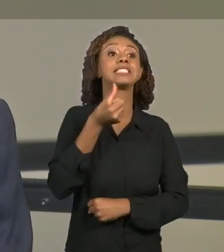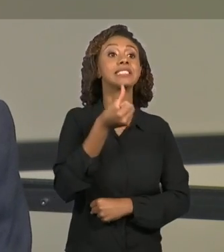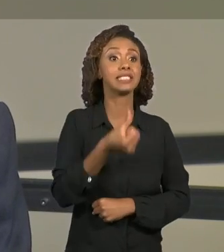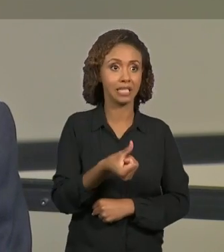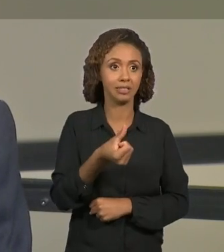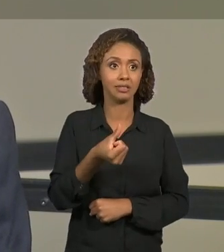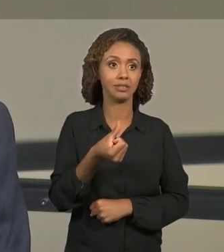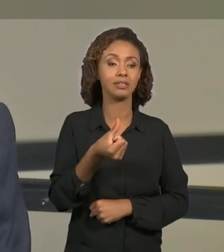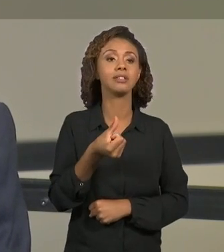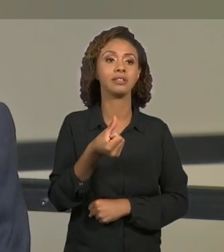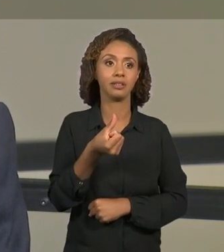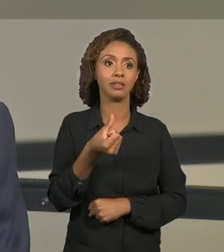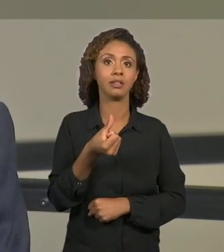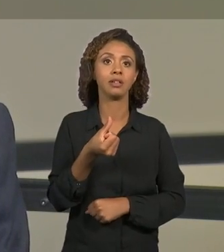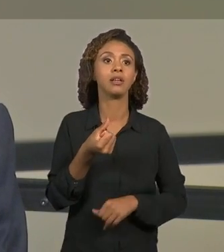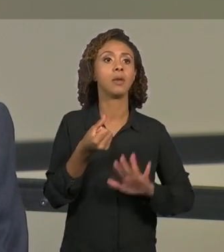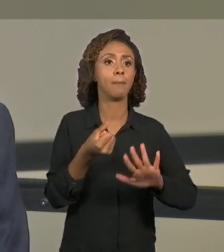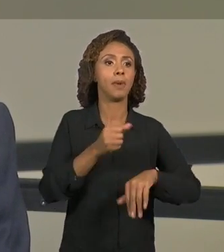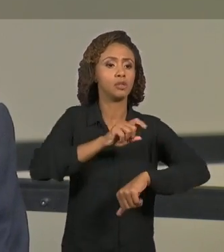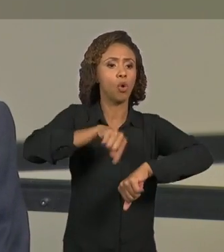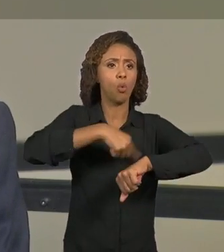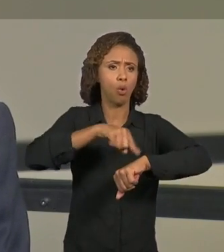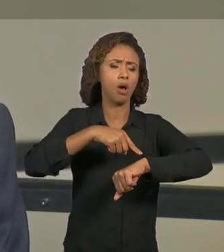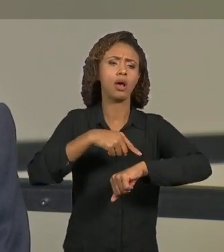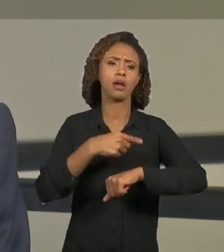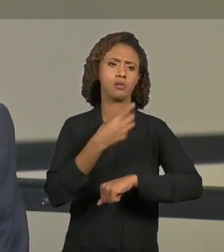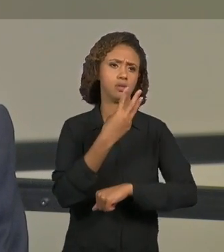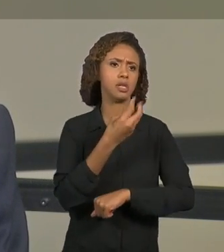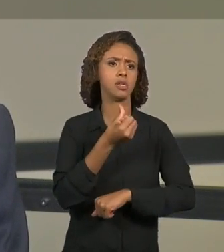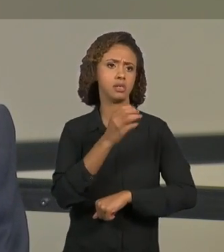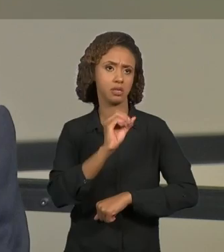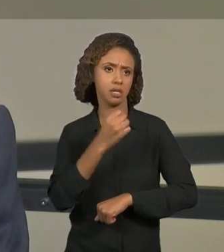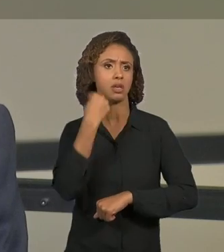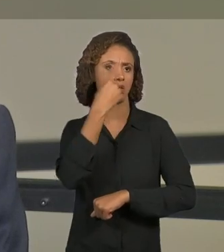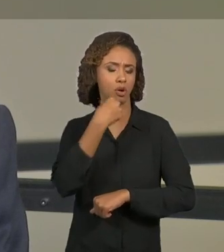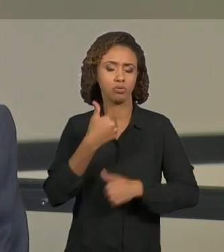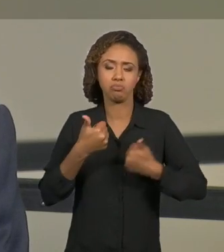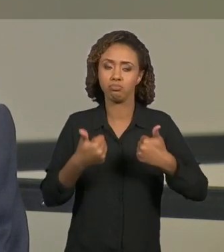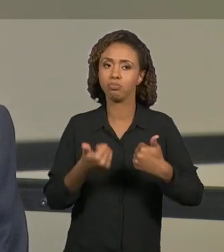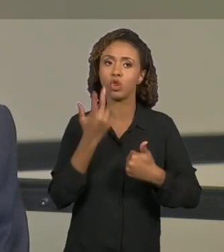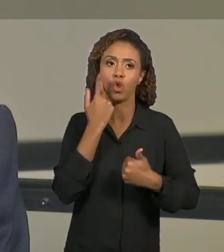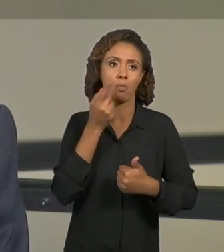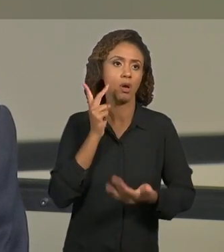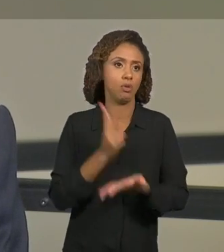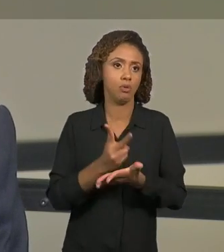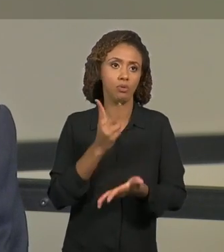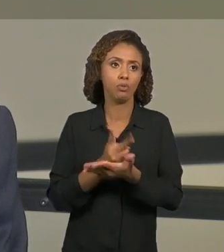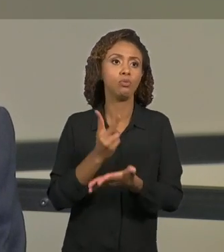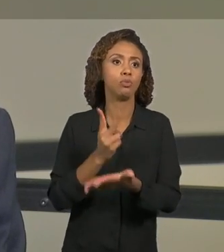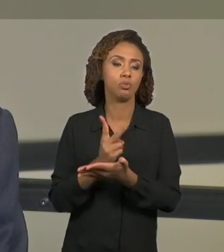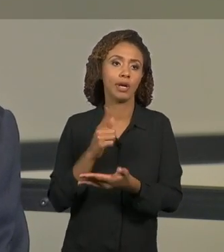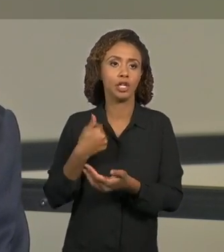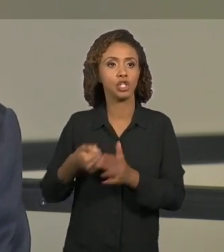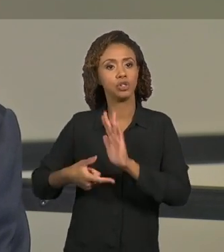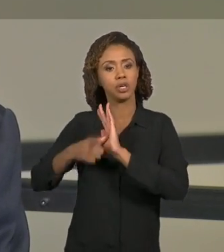né sem alterar no entanto a carga horária de 360 horas que era a carga horária prevista